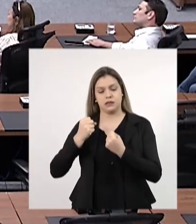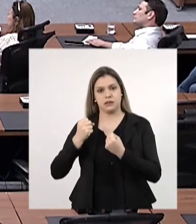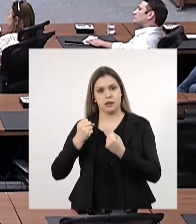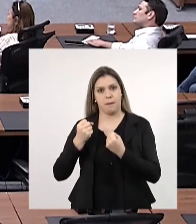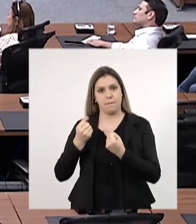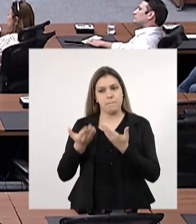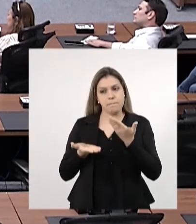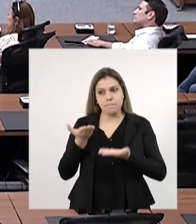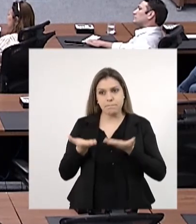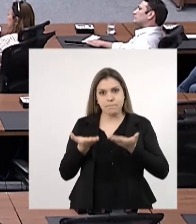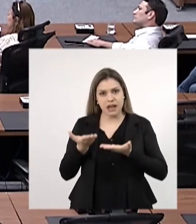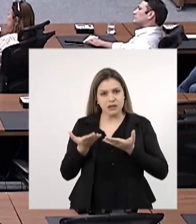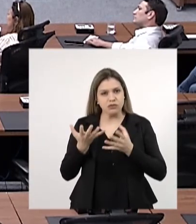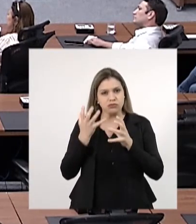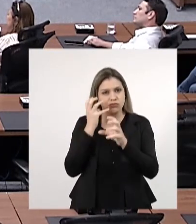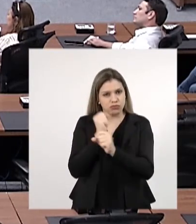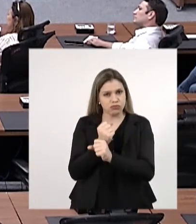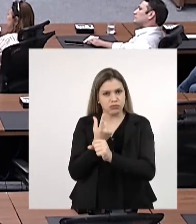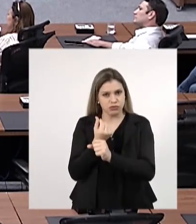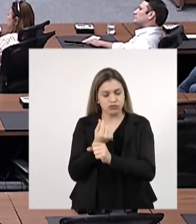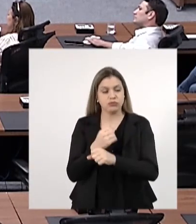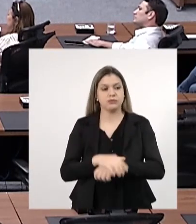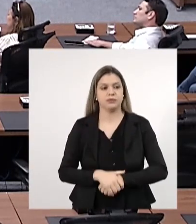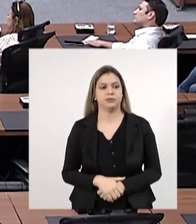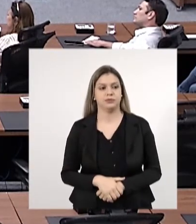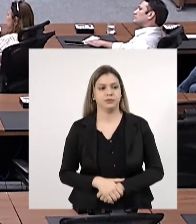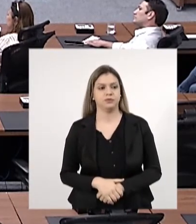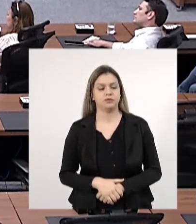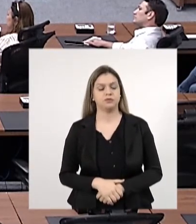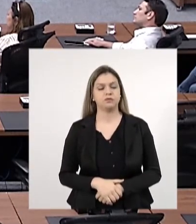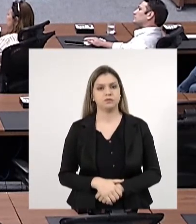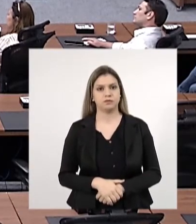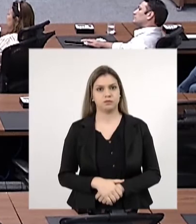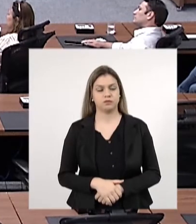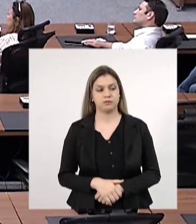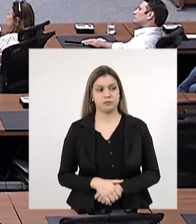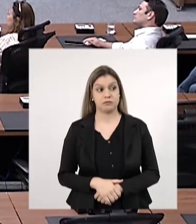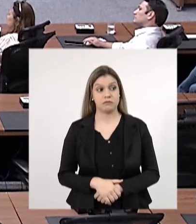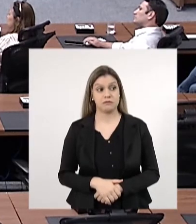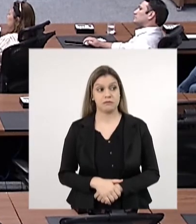mais critérios de vulnerabilidade, maior também o peso.